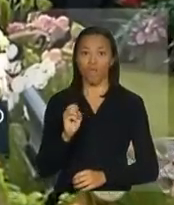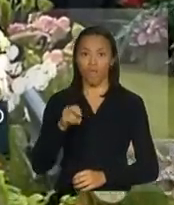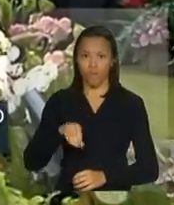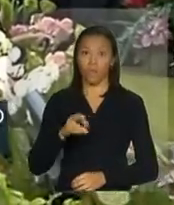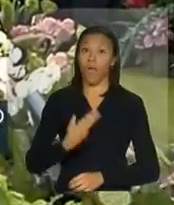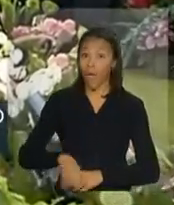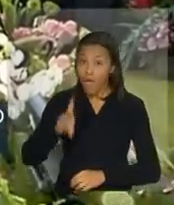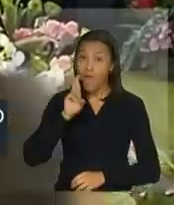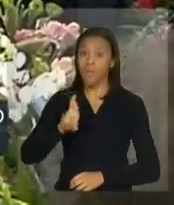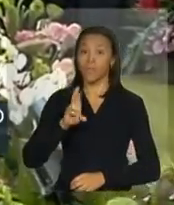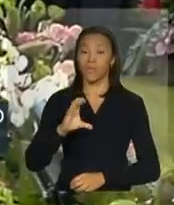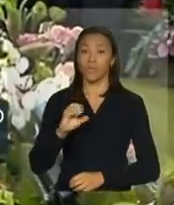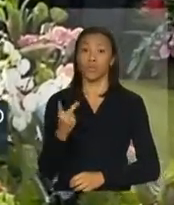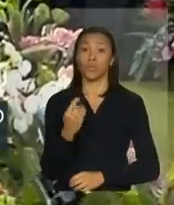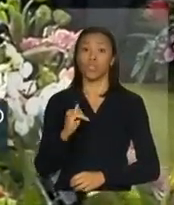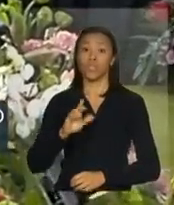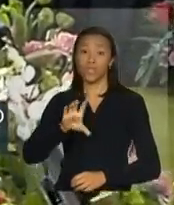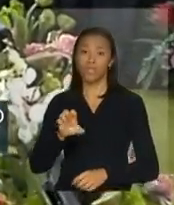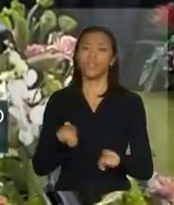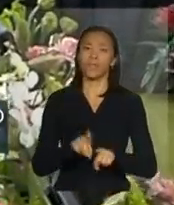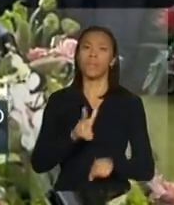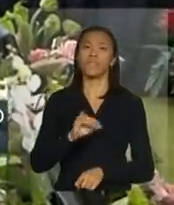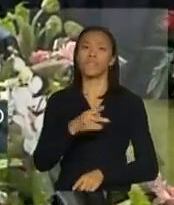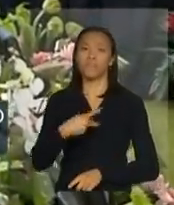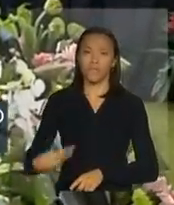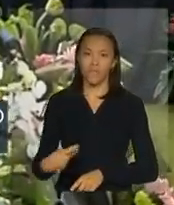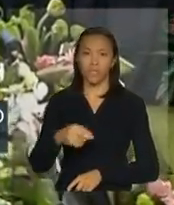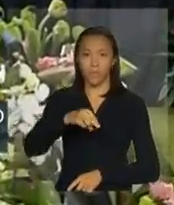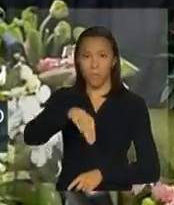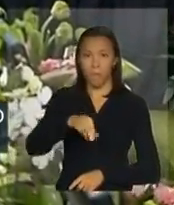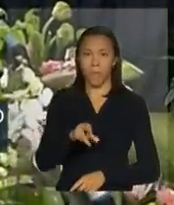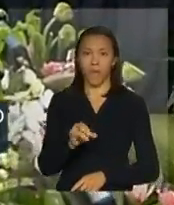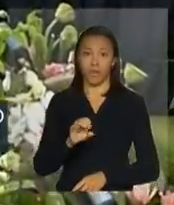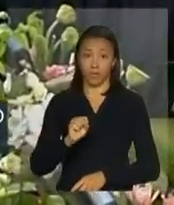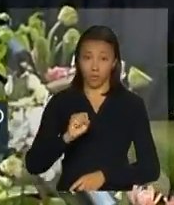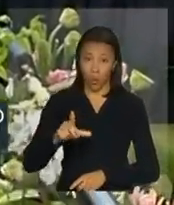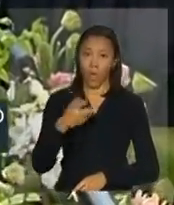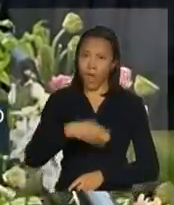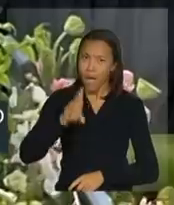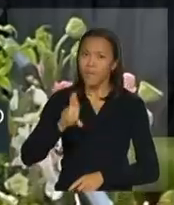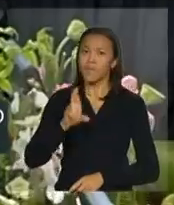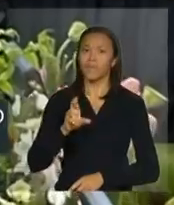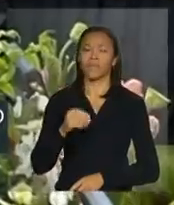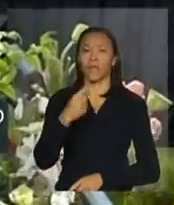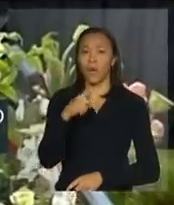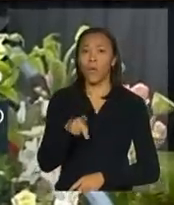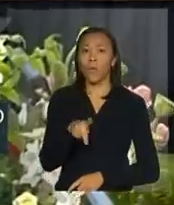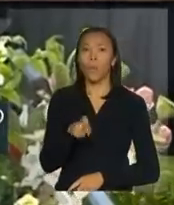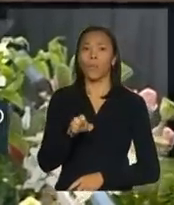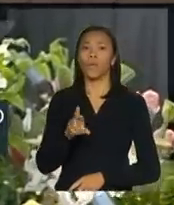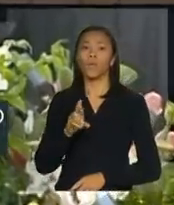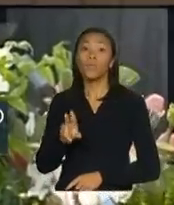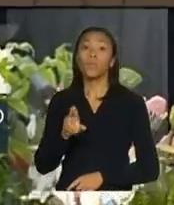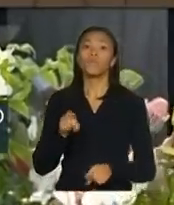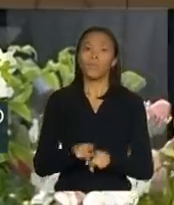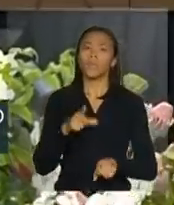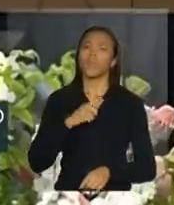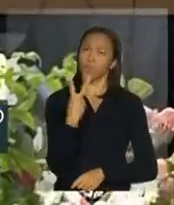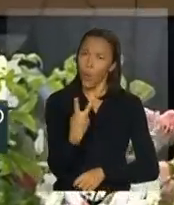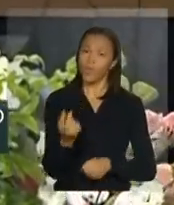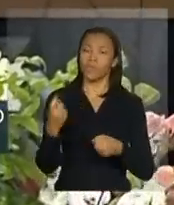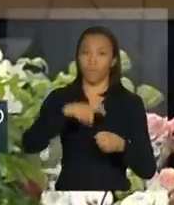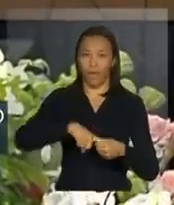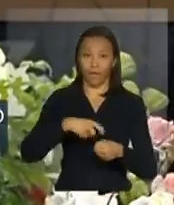o Chile. Vice-presidente Marisol Espinosa Cruz representa o Peru. E também há dois países